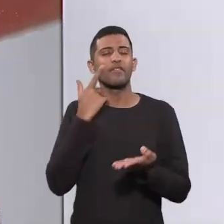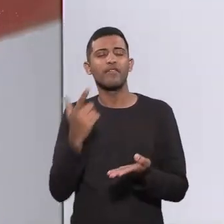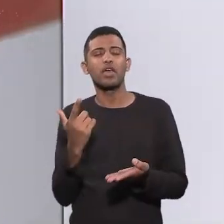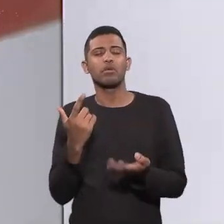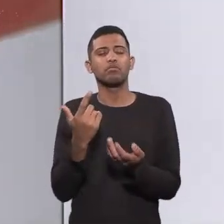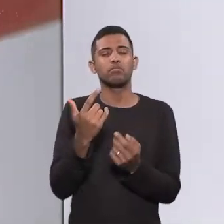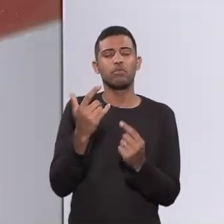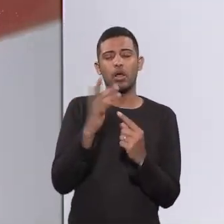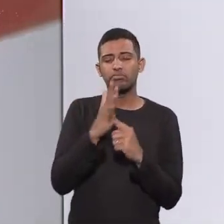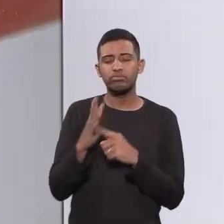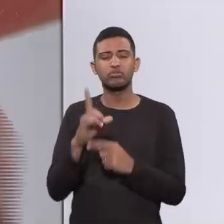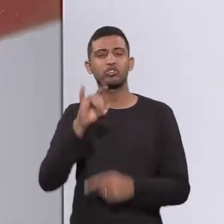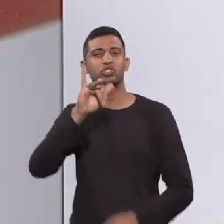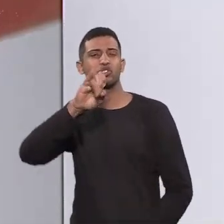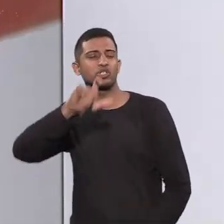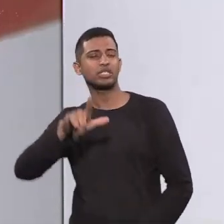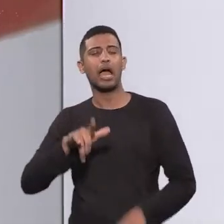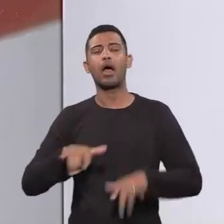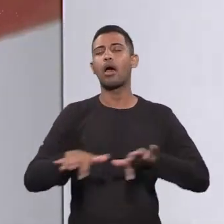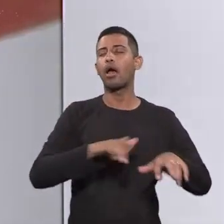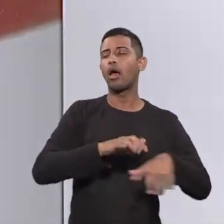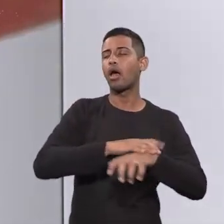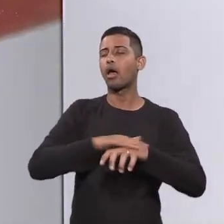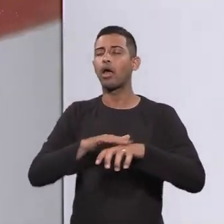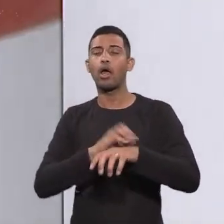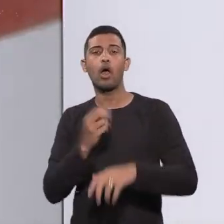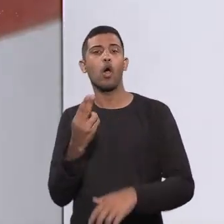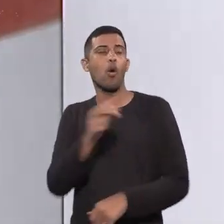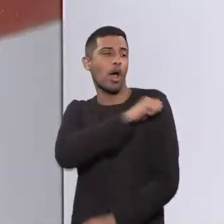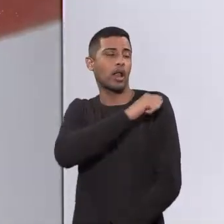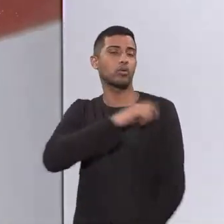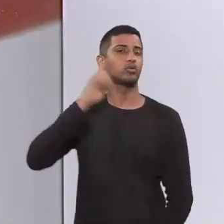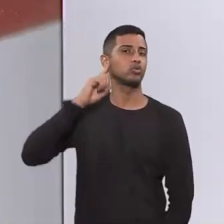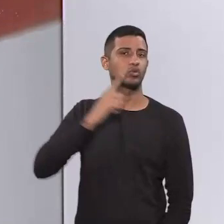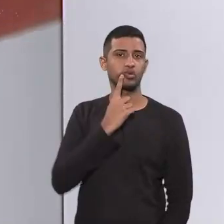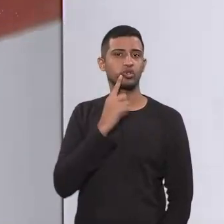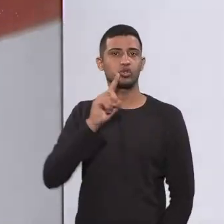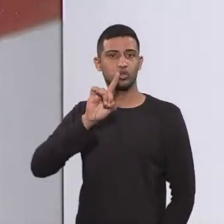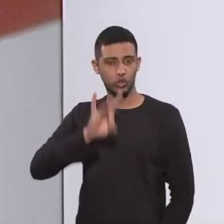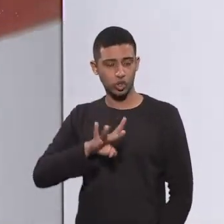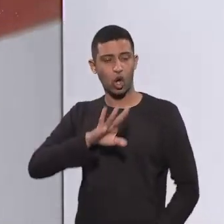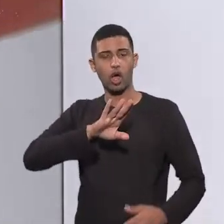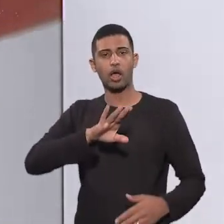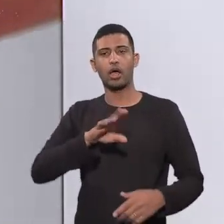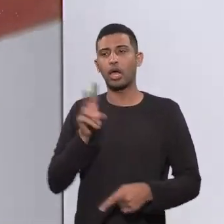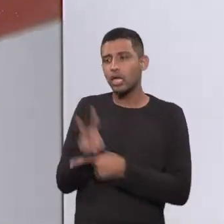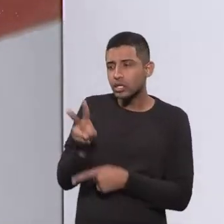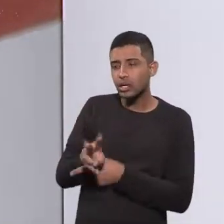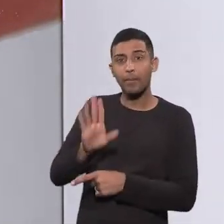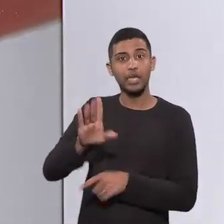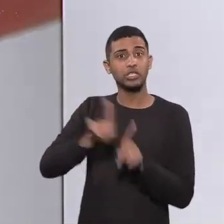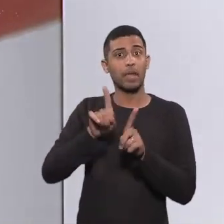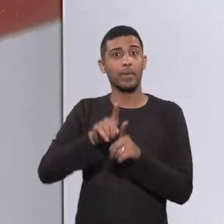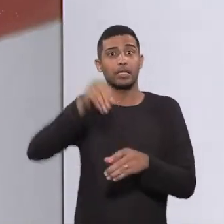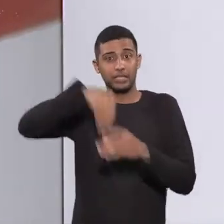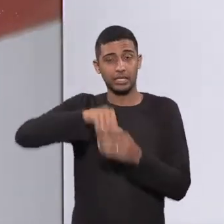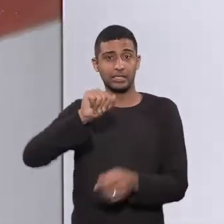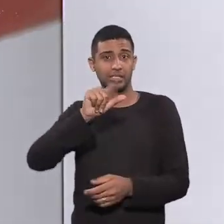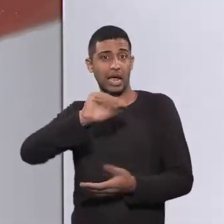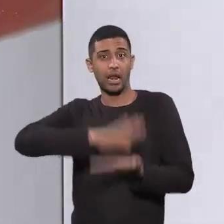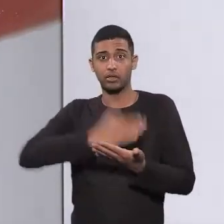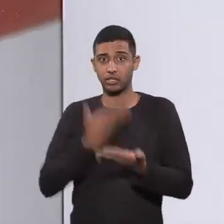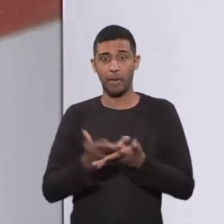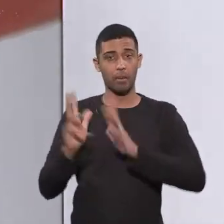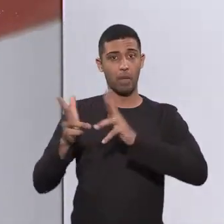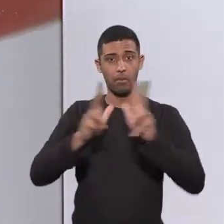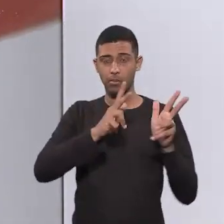dispositivos tecnológicos e braille. É um aluno surdo que precisa não só de um mediador, mas de um intérprete de Libras na sala de aula. Ou